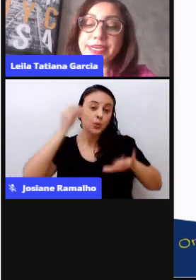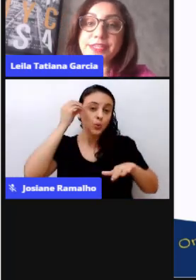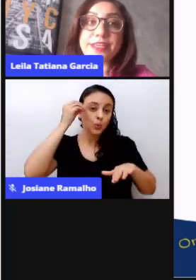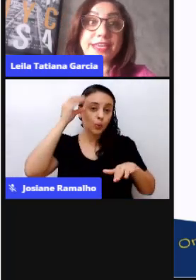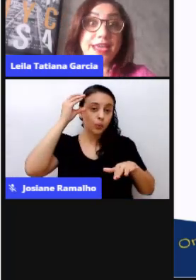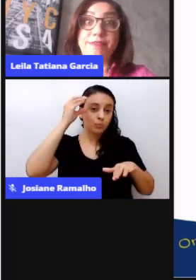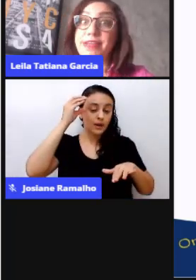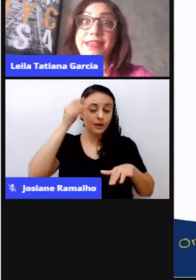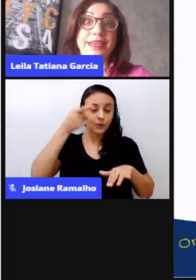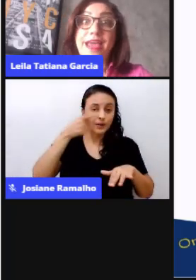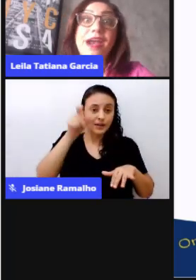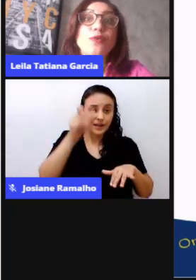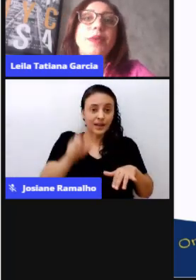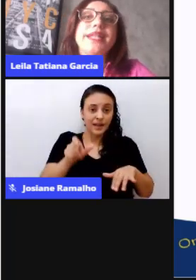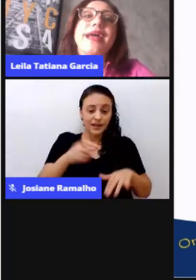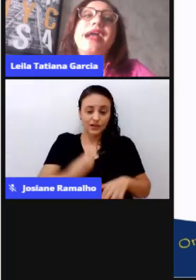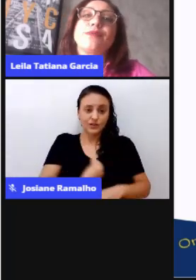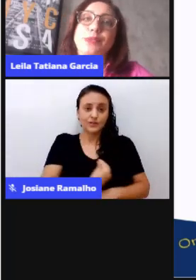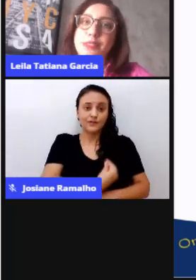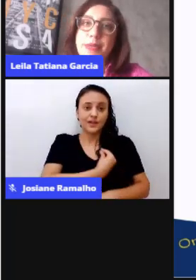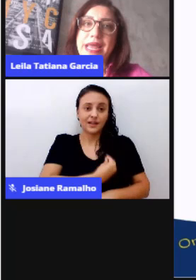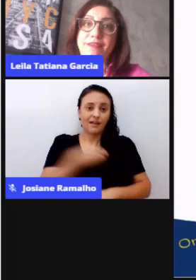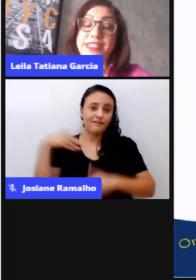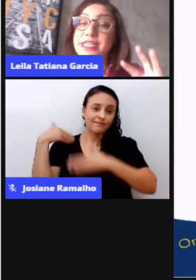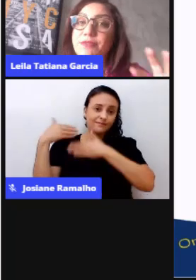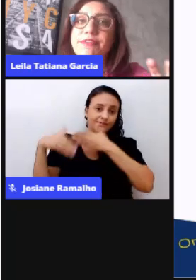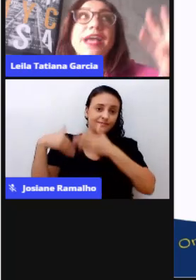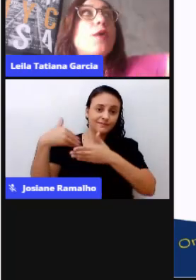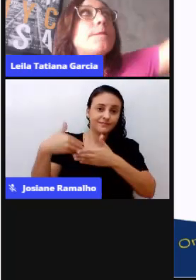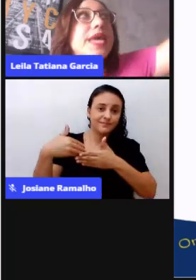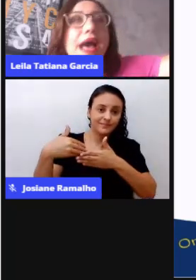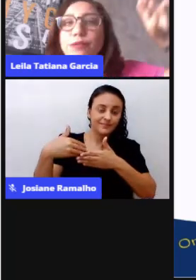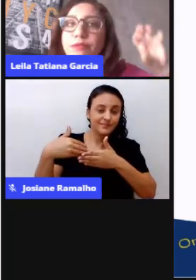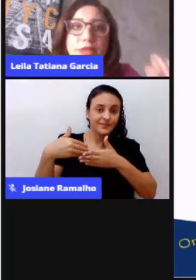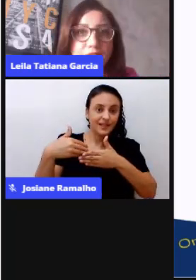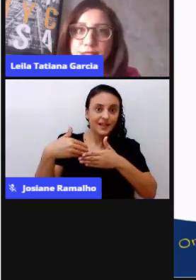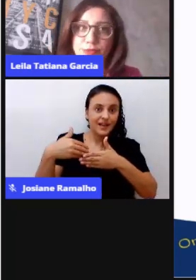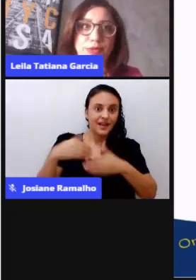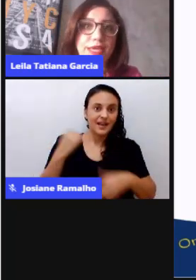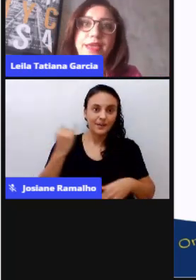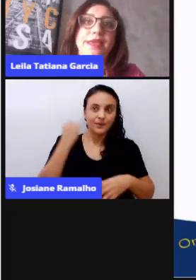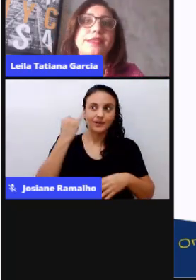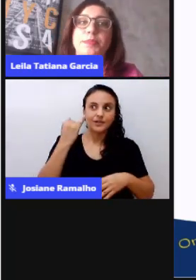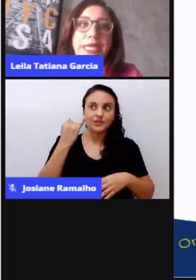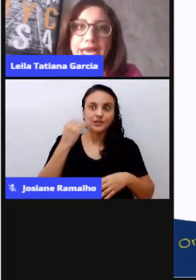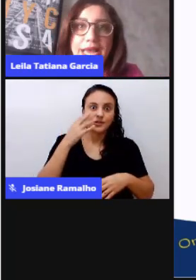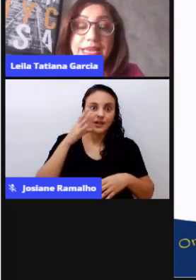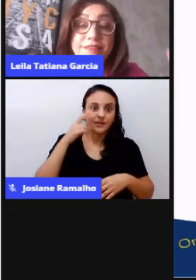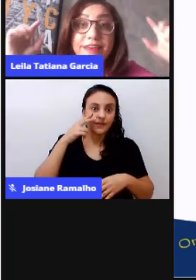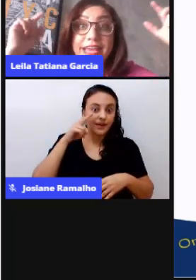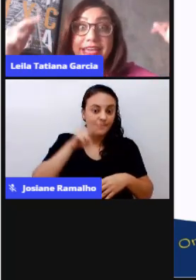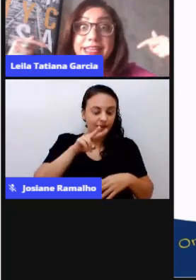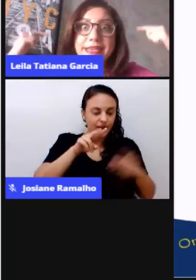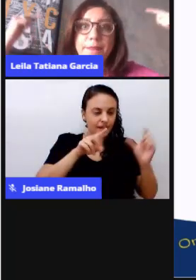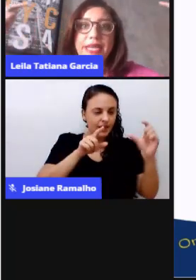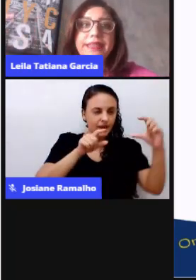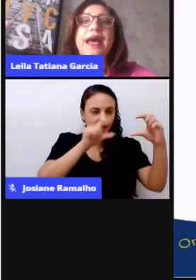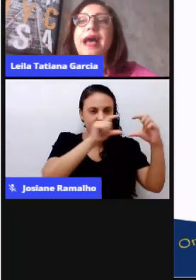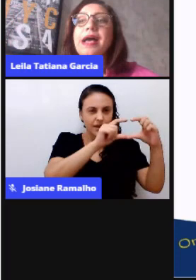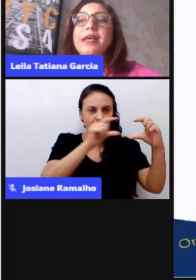é importante que ele vai ter que argumentar com as suas palavras. Ele não vai copiar do texto e explicar. Ele